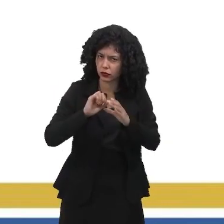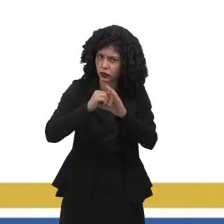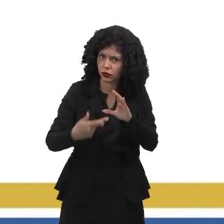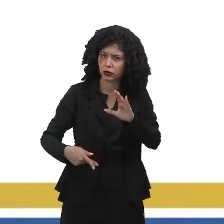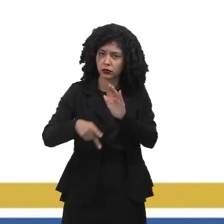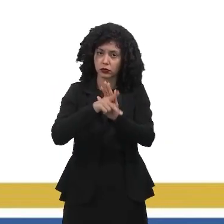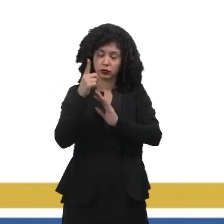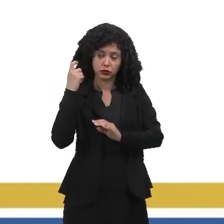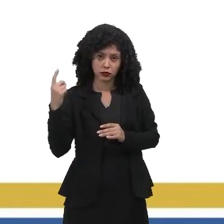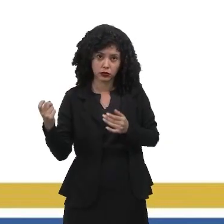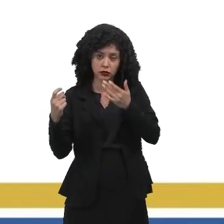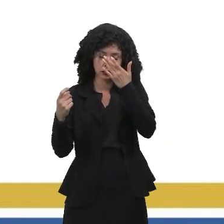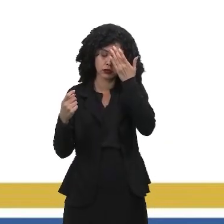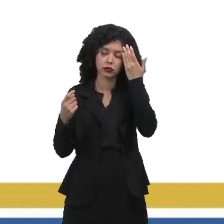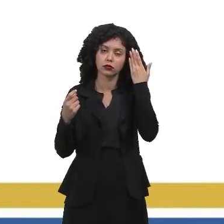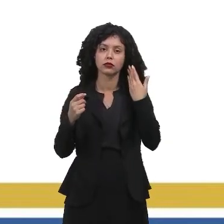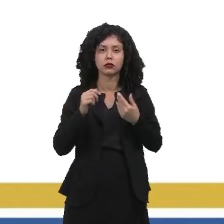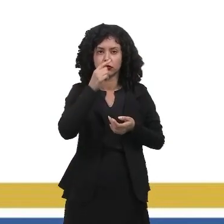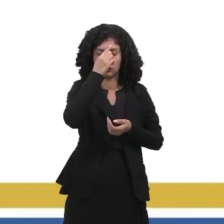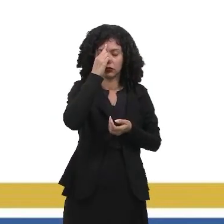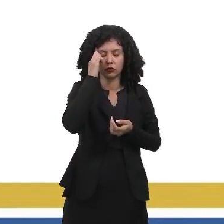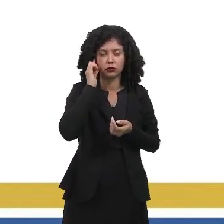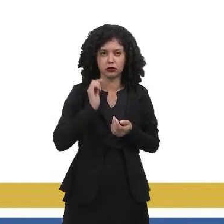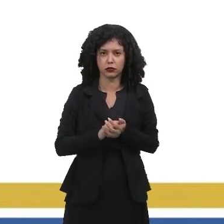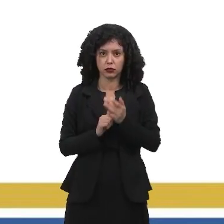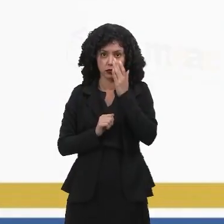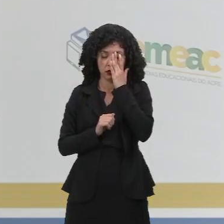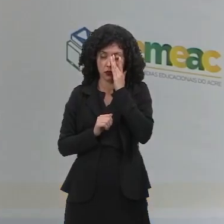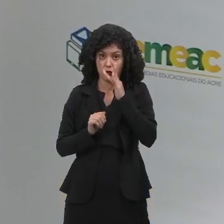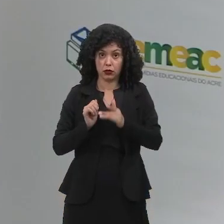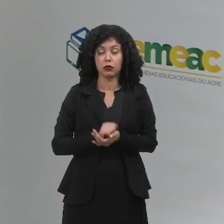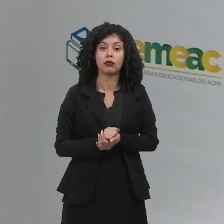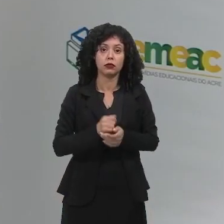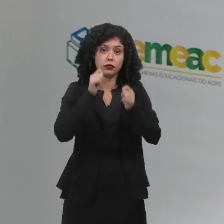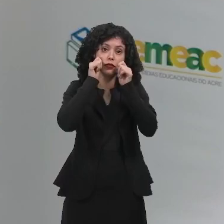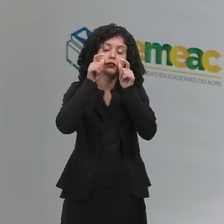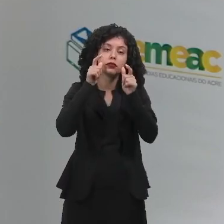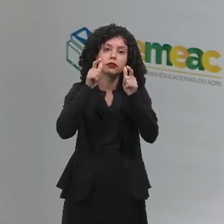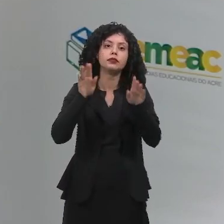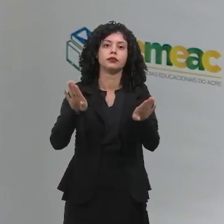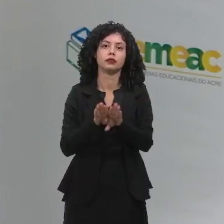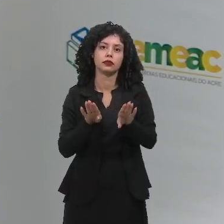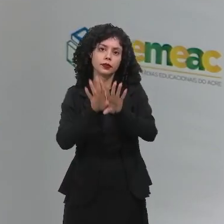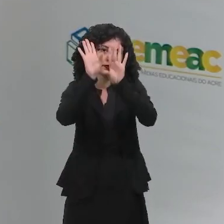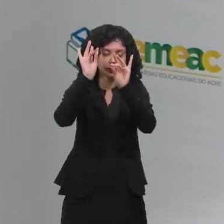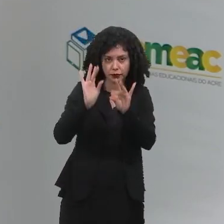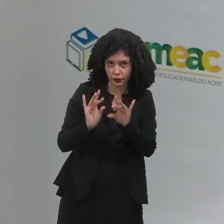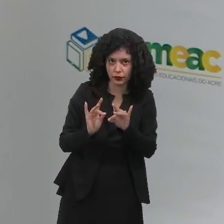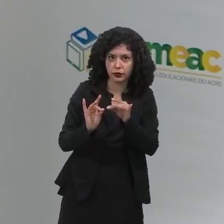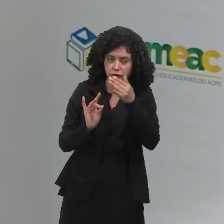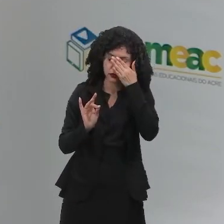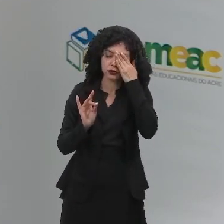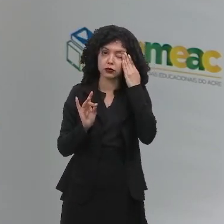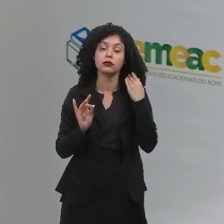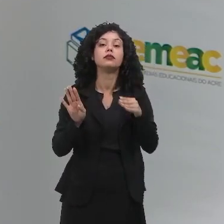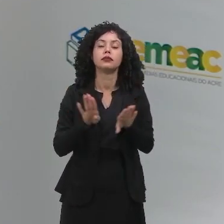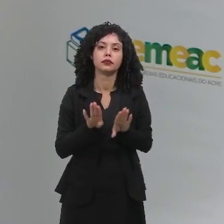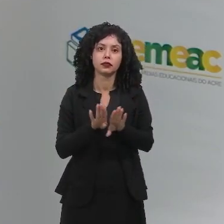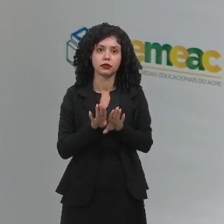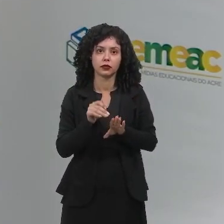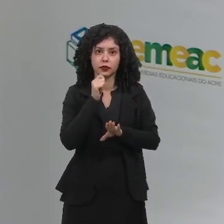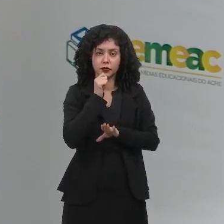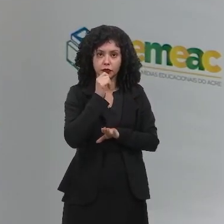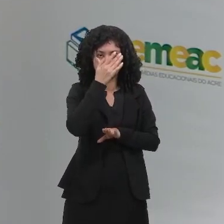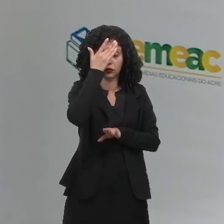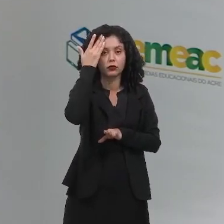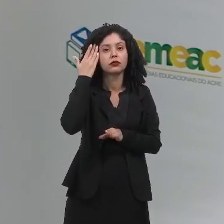onda sonora? Então, trazendo aqui para mim. Primeira coisa, temos que ter atenção nos detalhes que a questão nos traz. Primeira coisa que você vai fazer